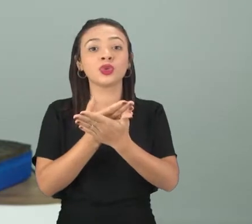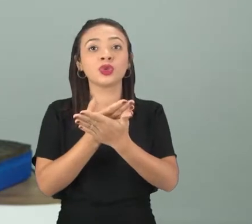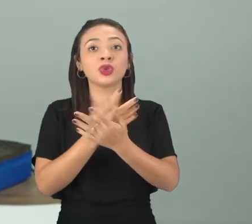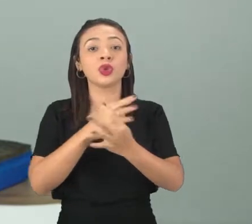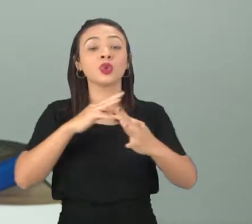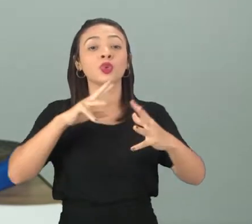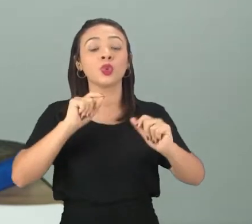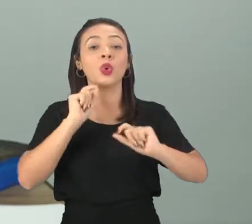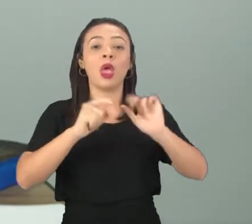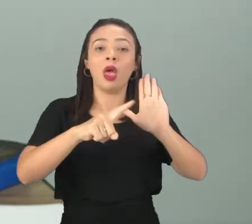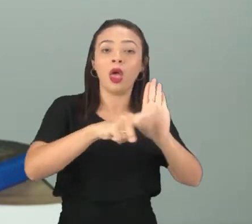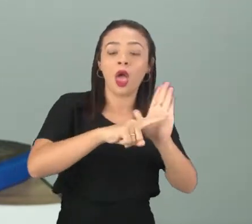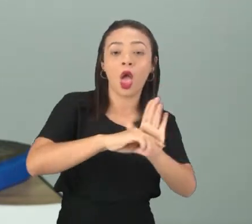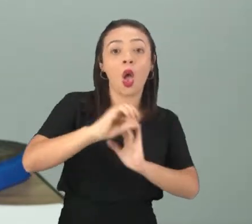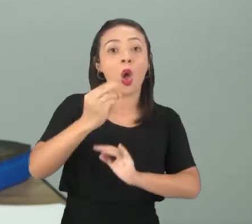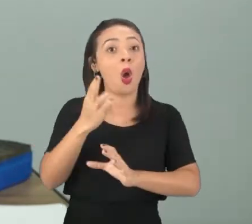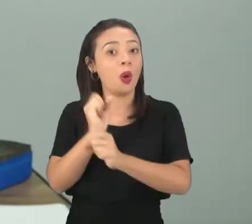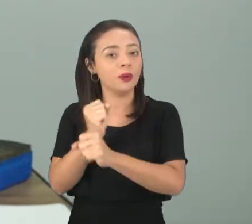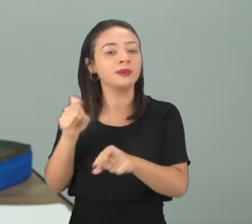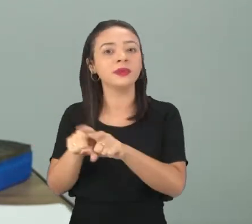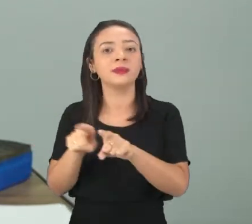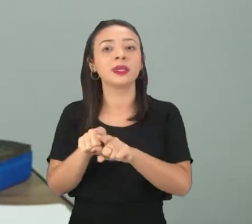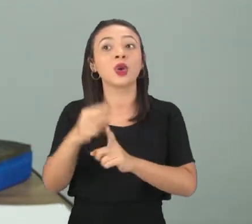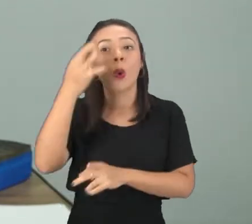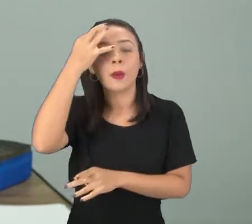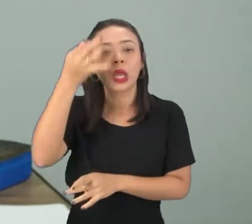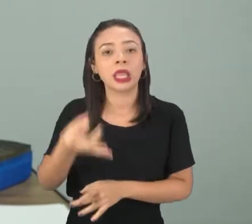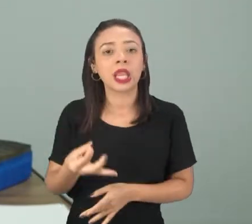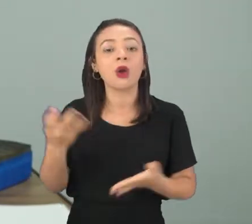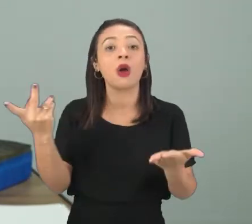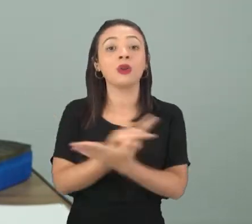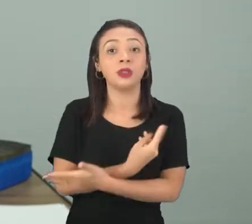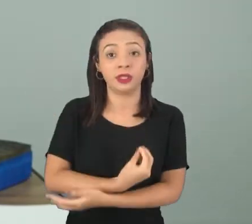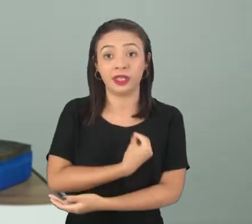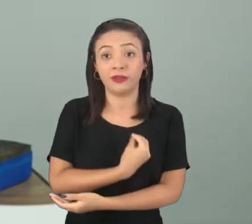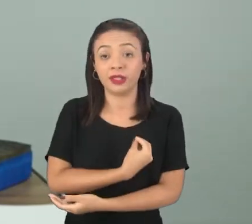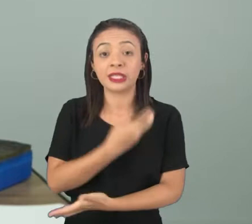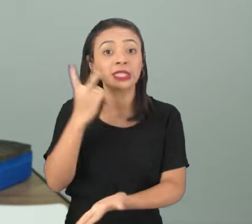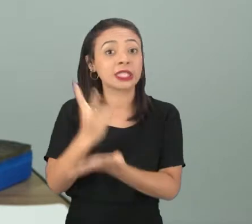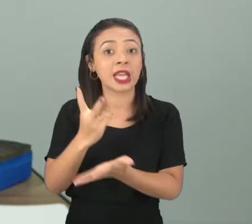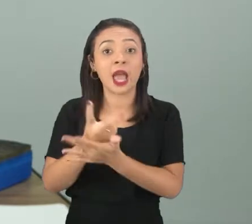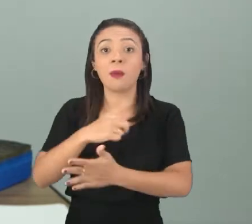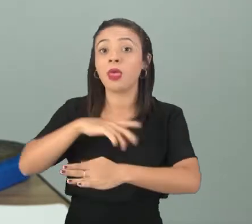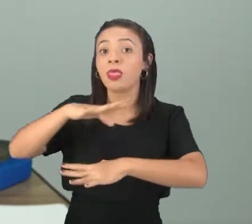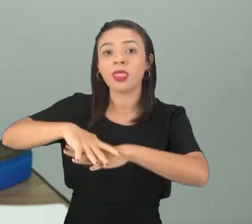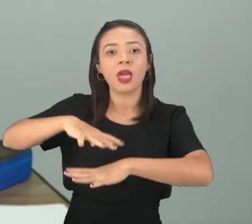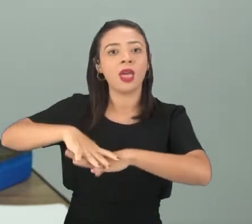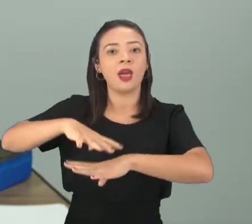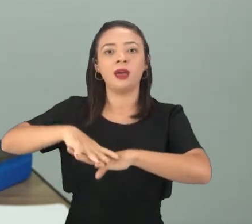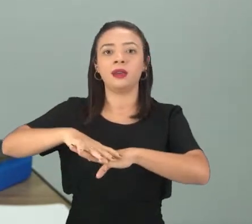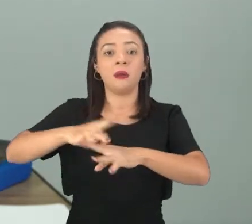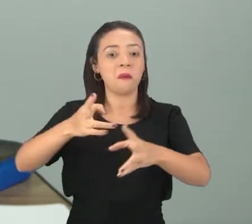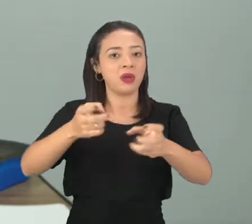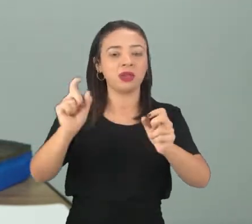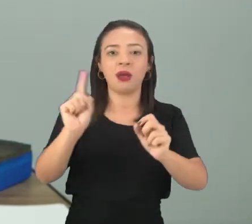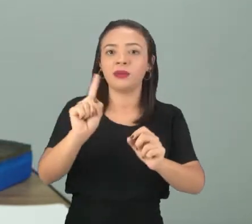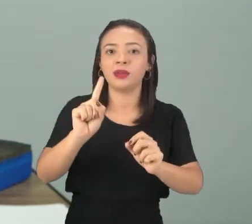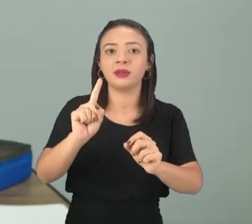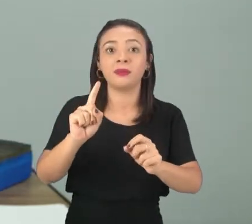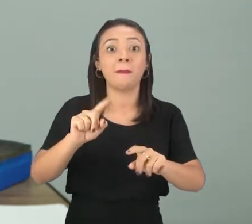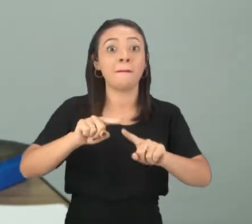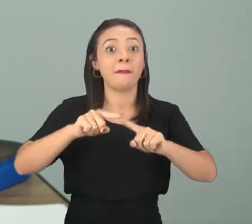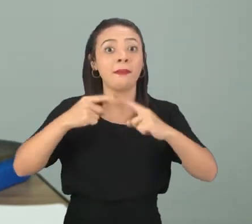campo conceitual aditivo vamos compreender situações do nosso cotidiano que são tão presentes que a gente não percebe com a